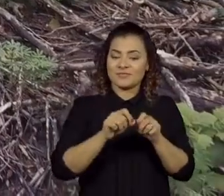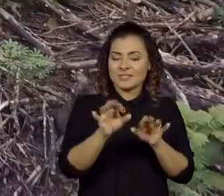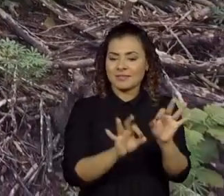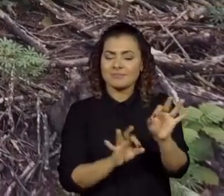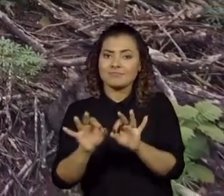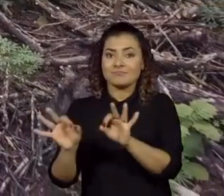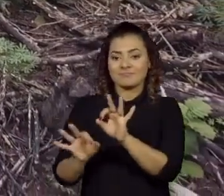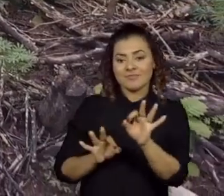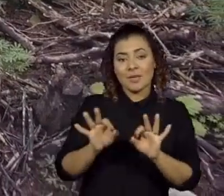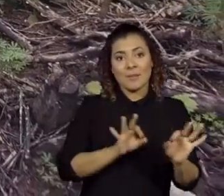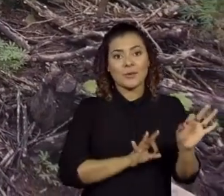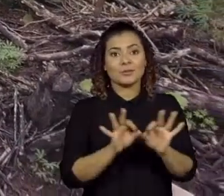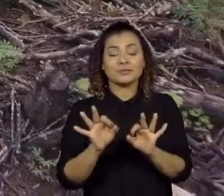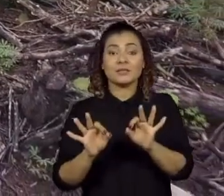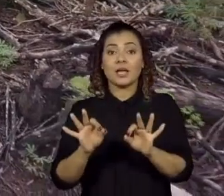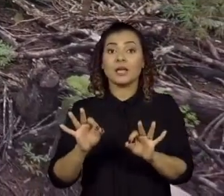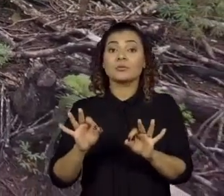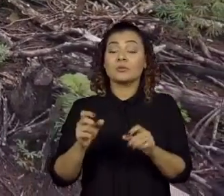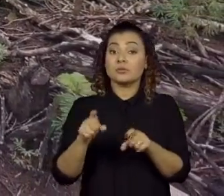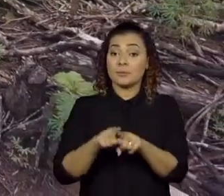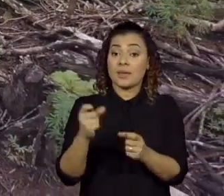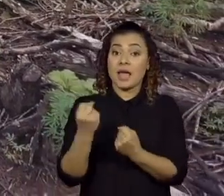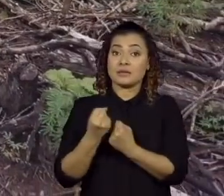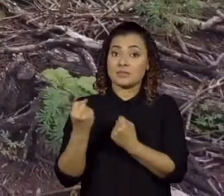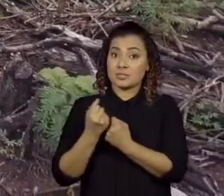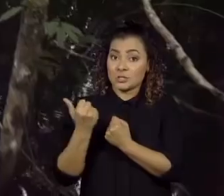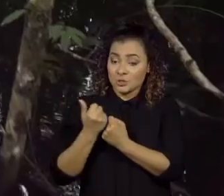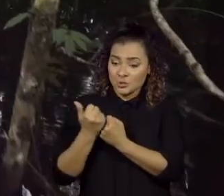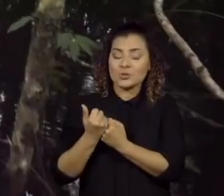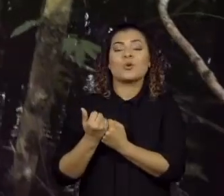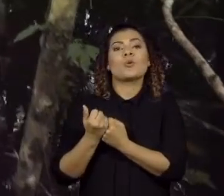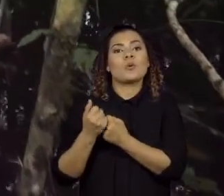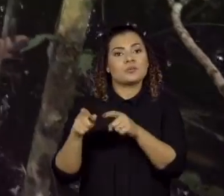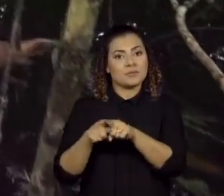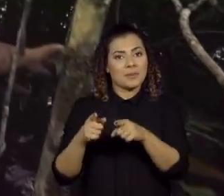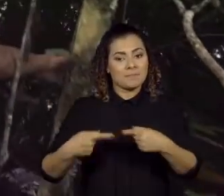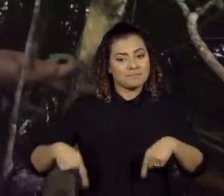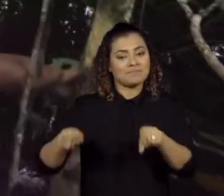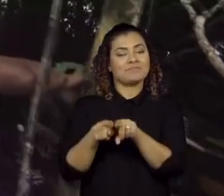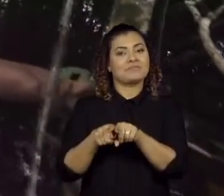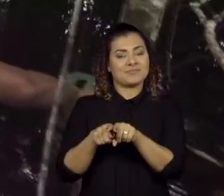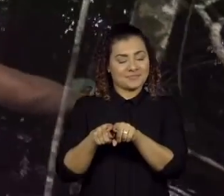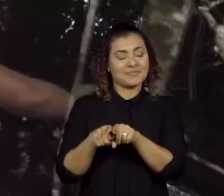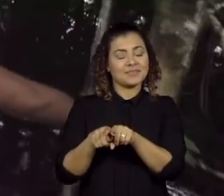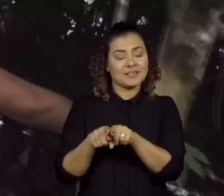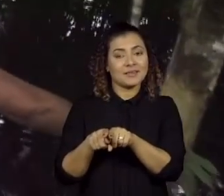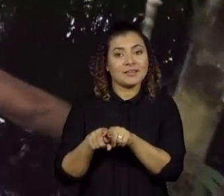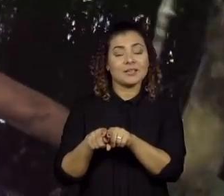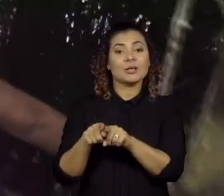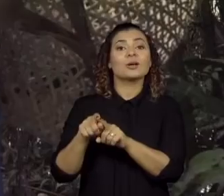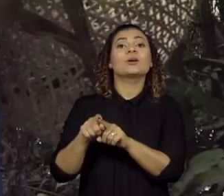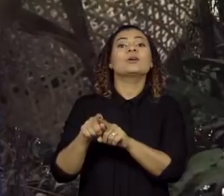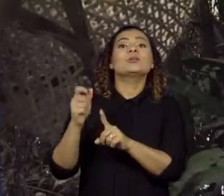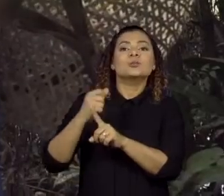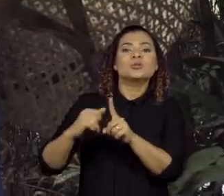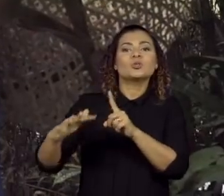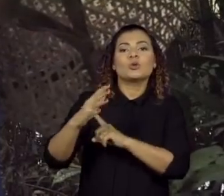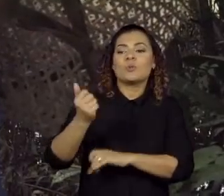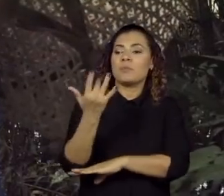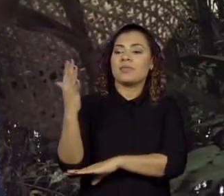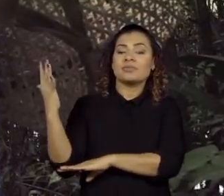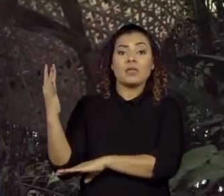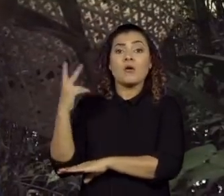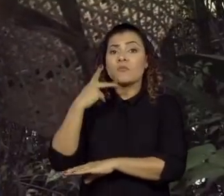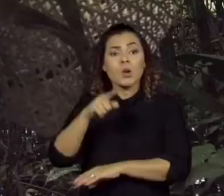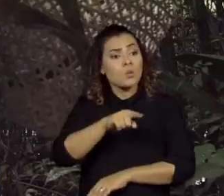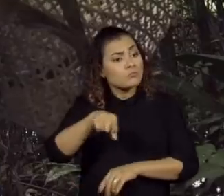trabalho, e nossos assessores, parceiros do Instituto Socioambiental, que são técnicos, eles falavam, não, agora